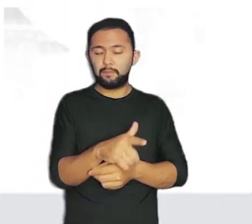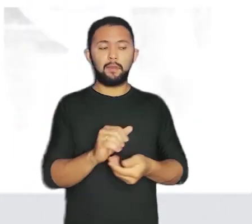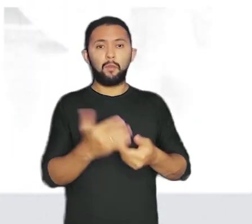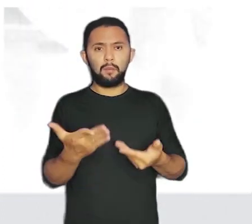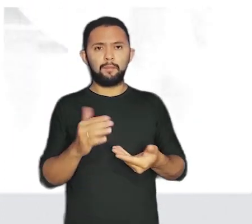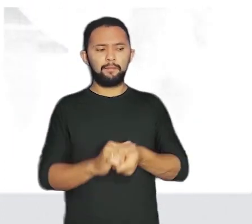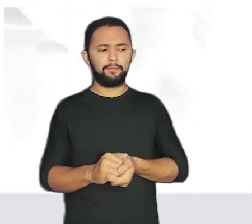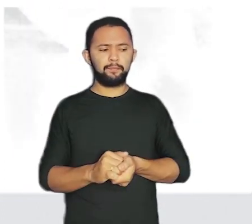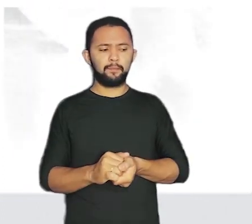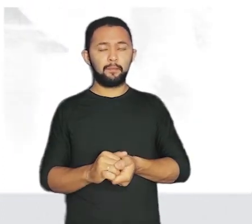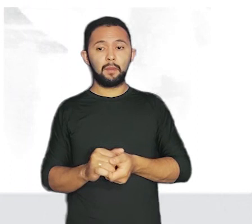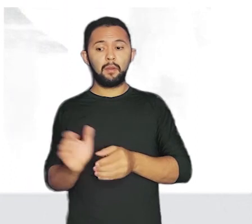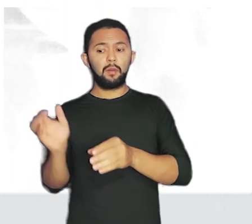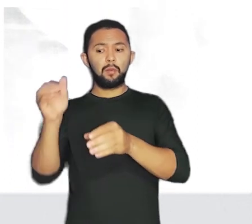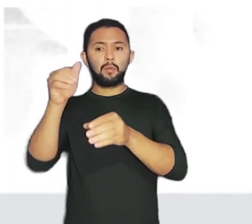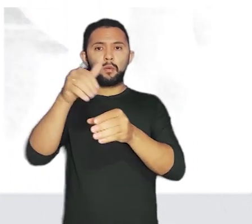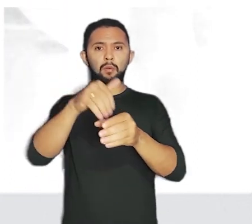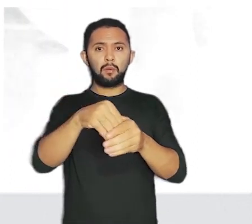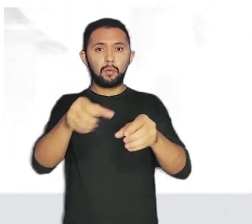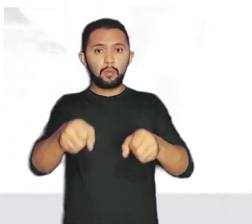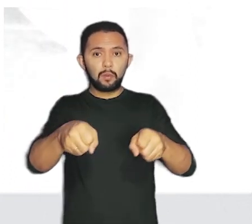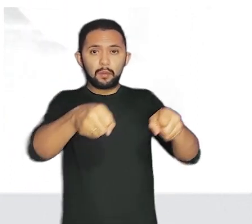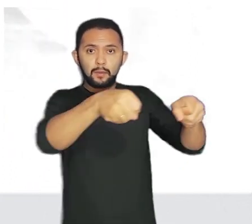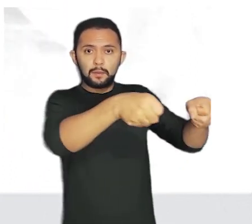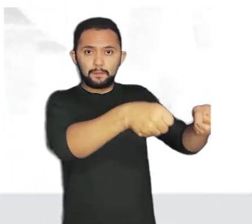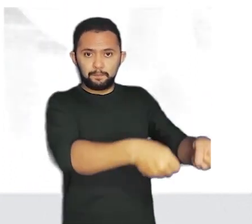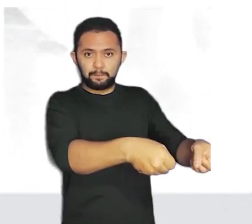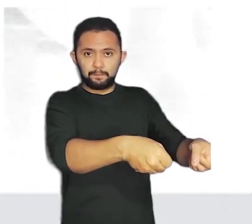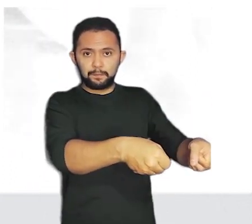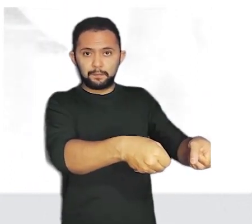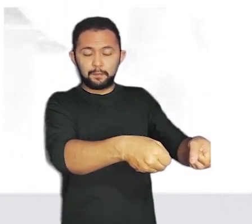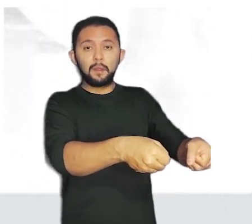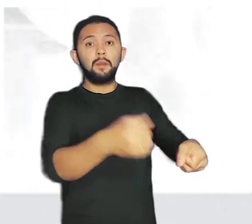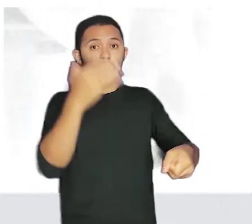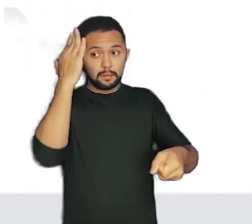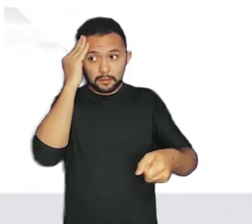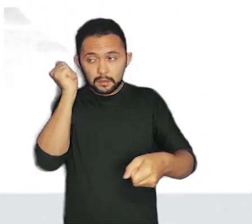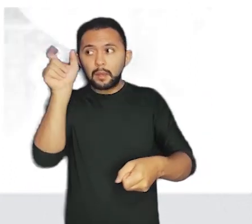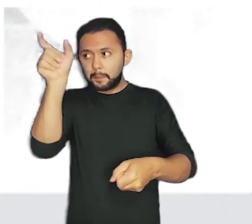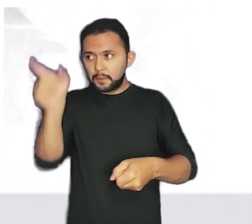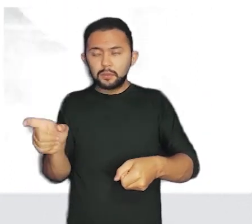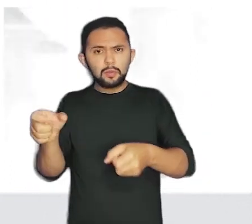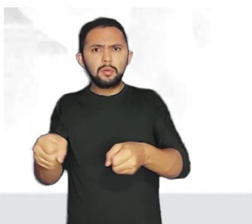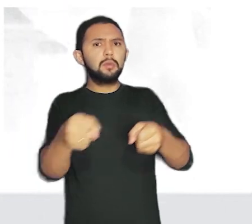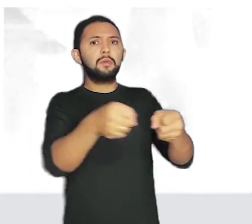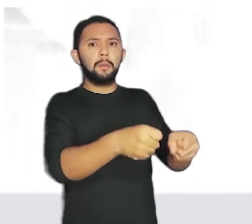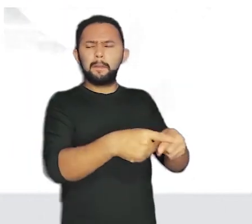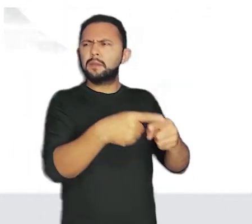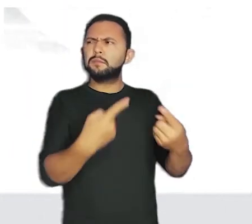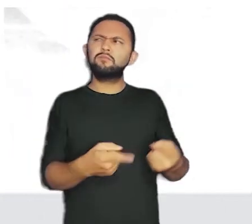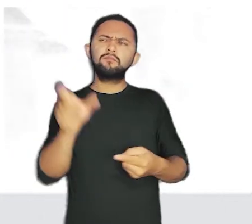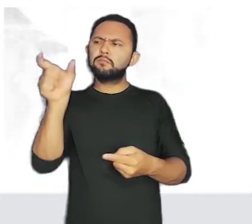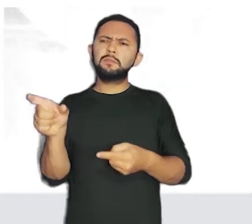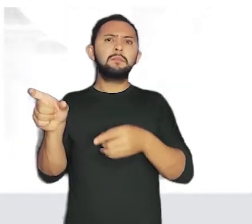aí. Colocaram uma cesta com gatinhos na minha porta. Eu sei que alguém colocou, mas dá para saber quem foi